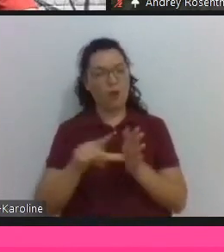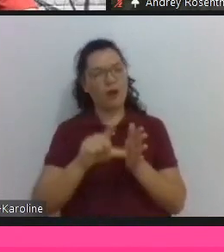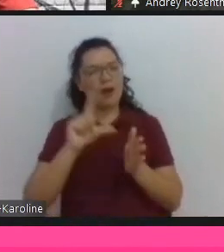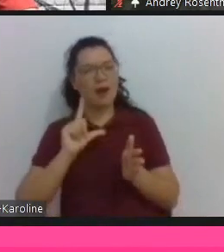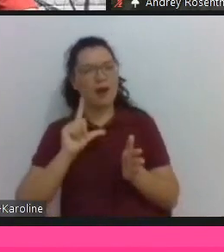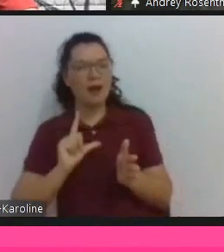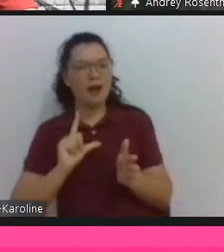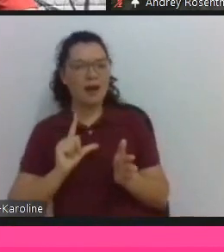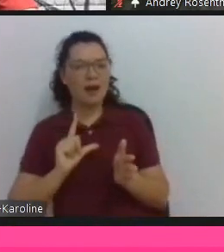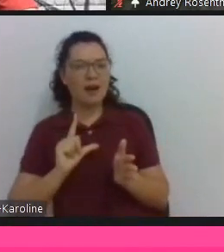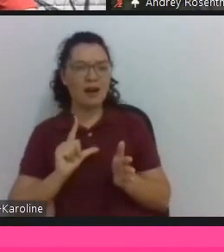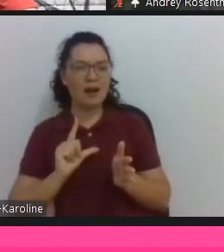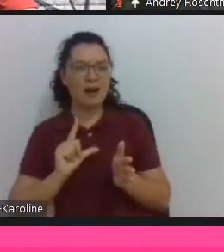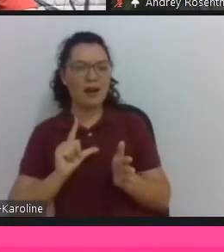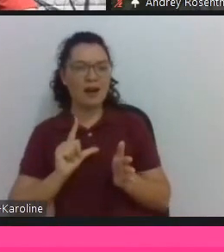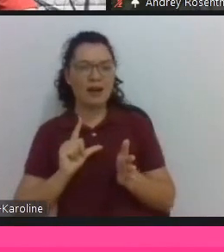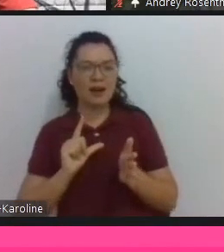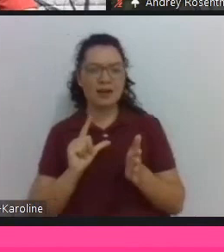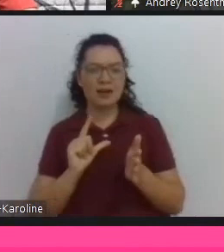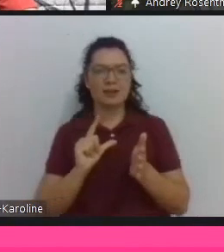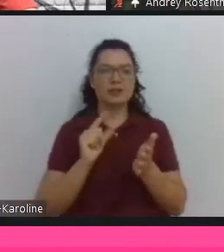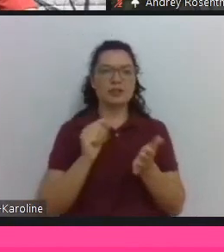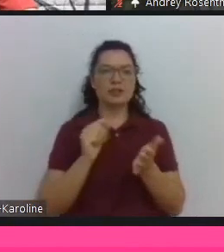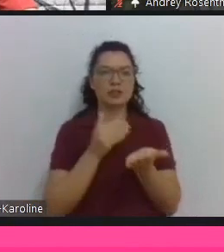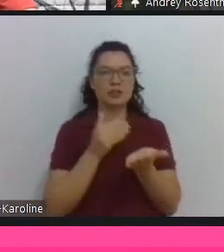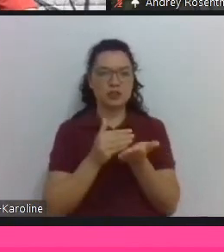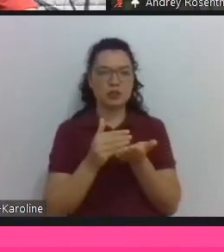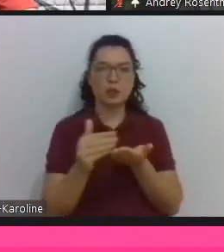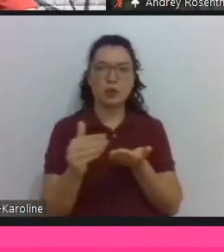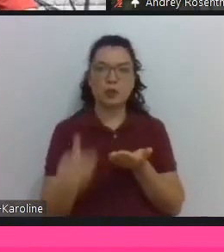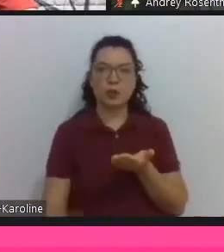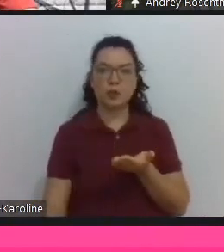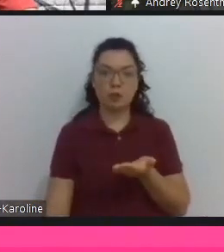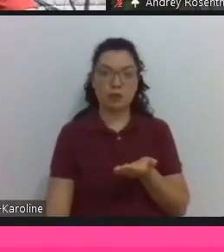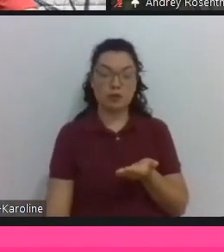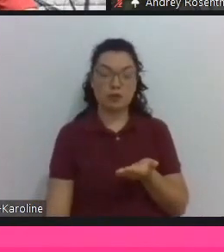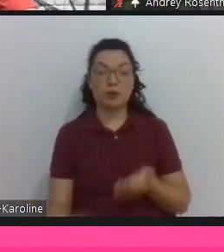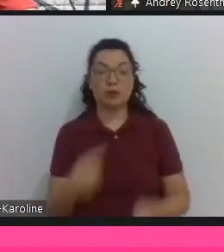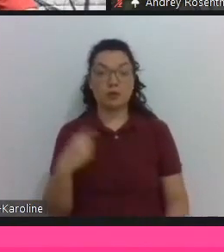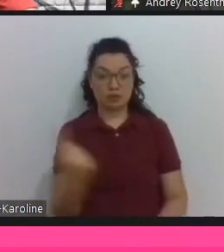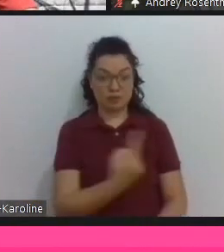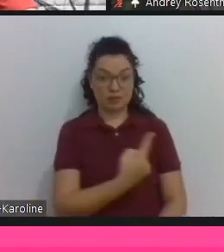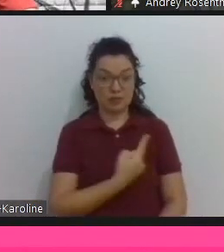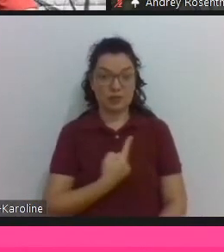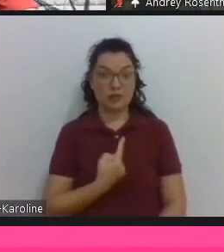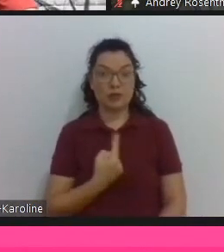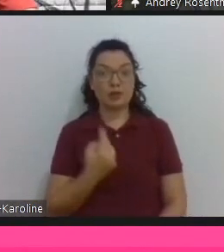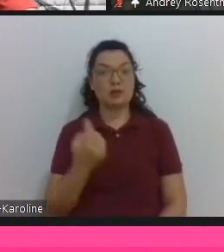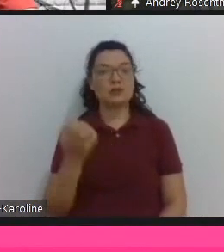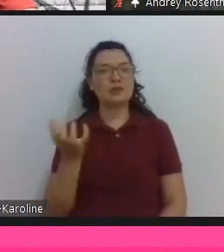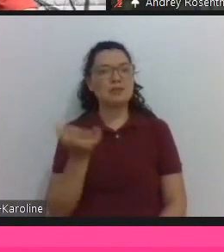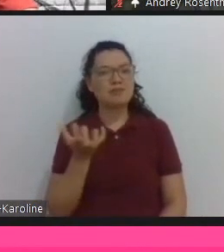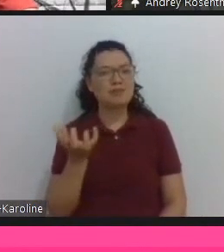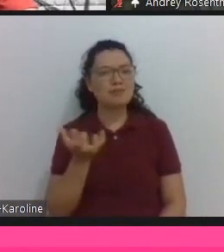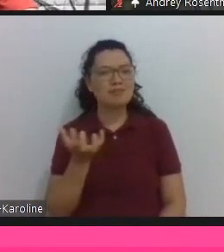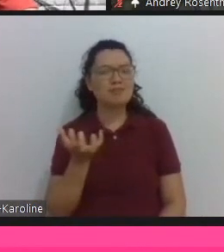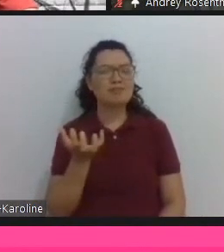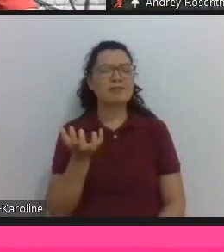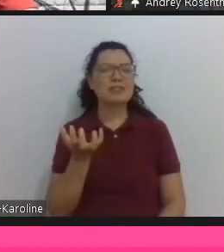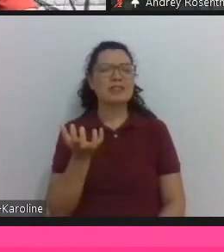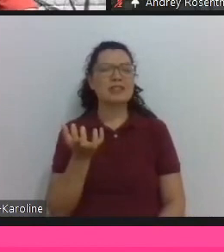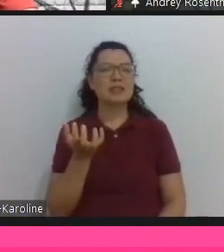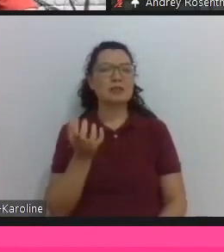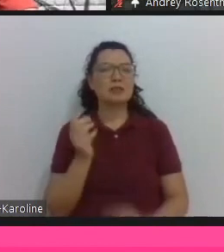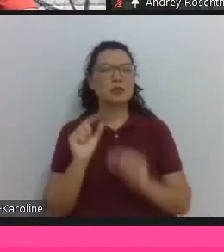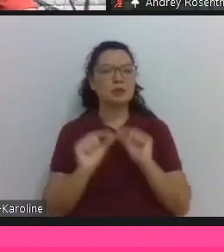diante da tragédia que nós vivemos enquanto nação e enquanto planeta, eu convido todos a fazer